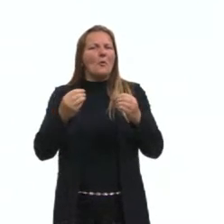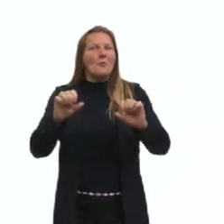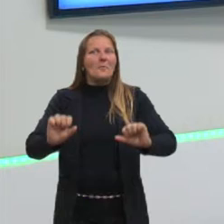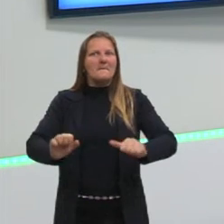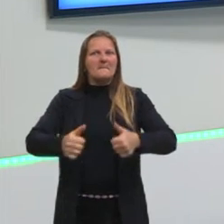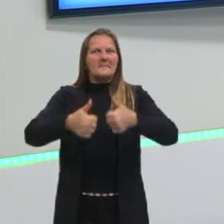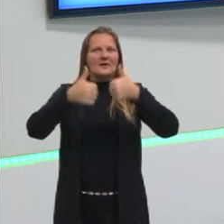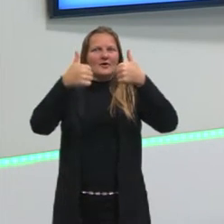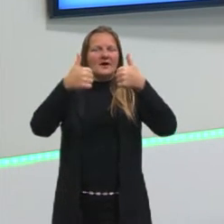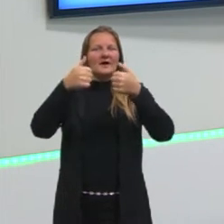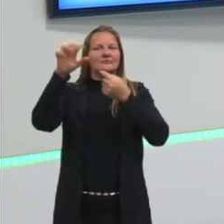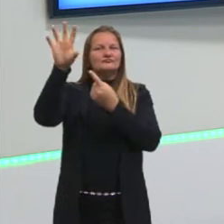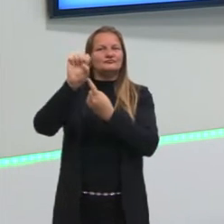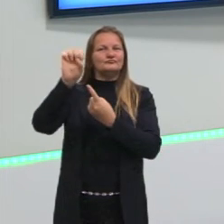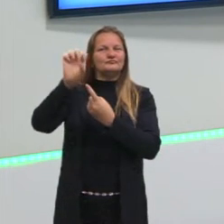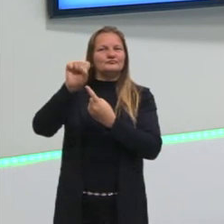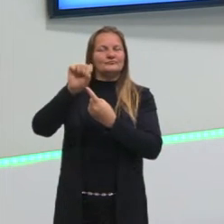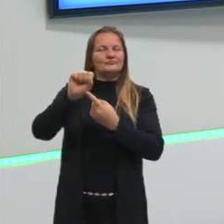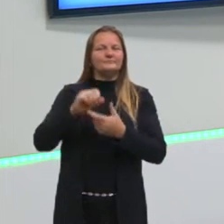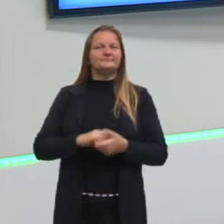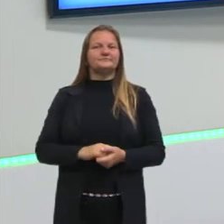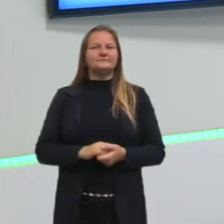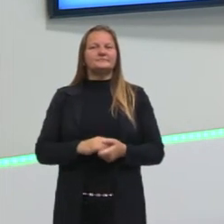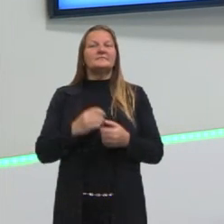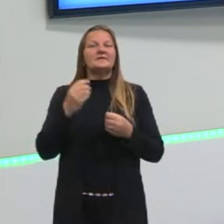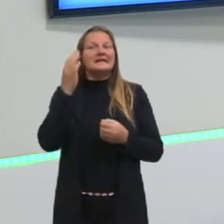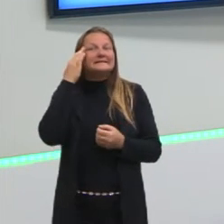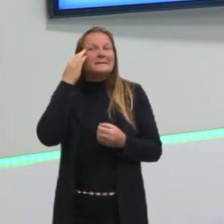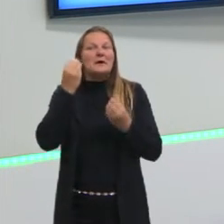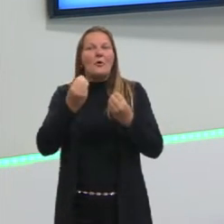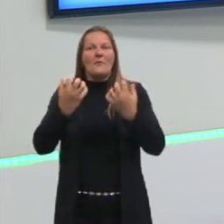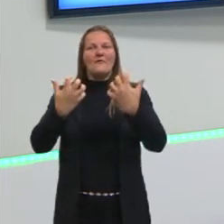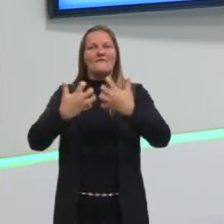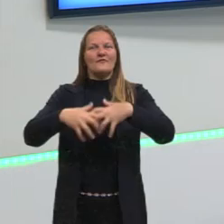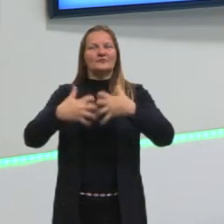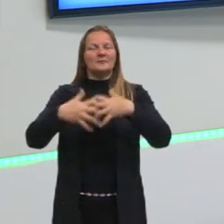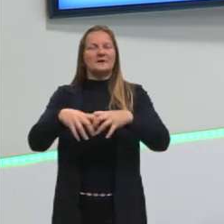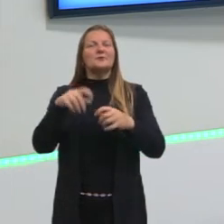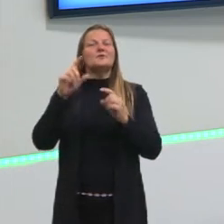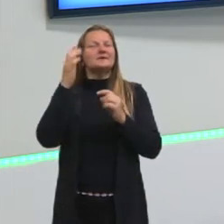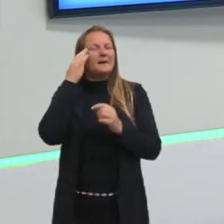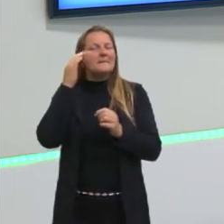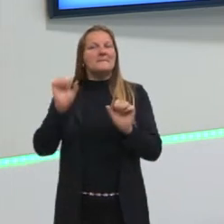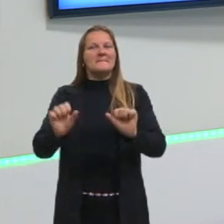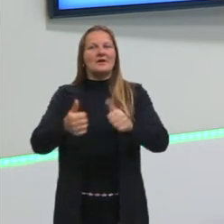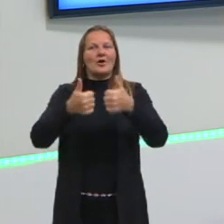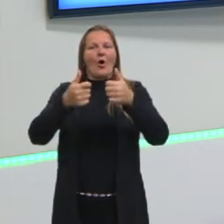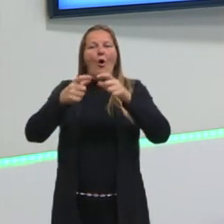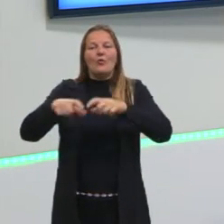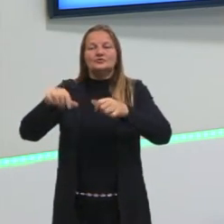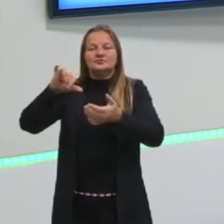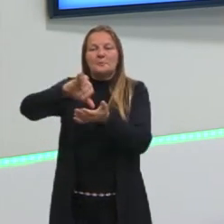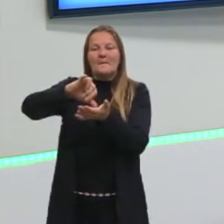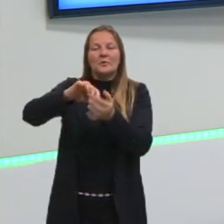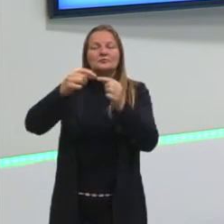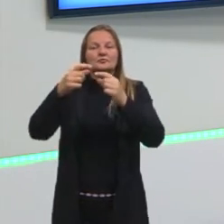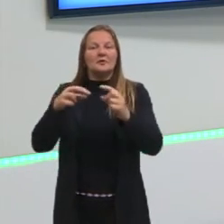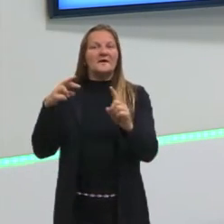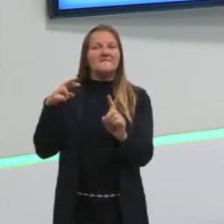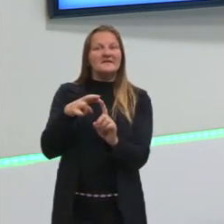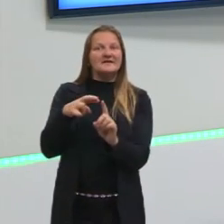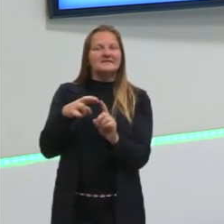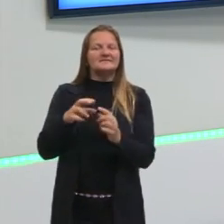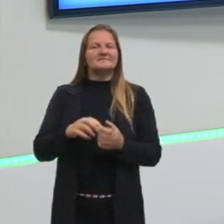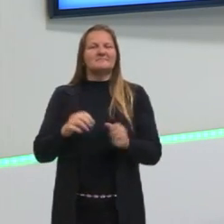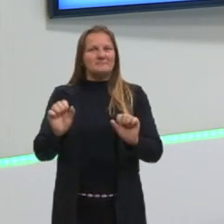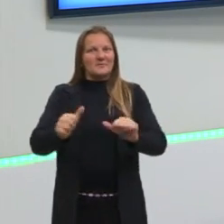sinal do Wi-Fi? Então, se a gente entender como que ele funciona, a gente vai ter uma noção bem melhor, né, de como melhorar, né,